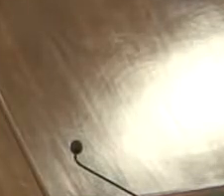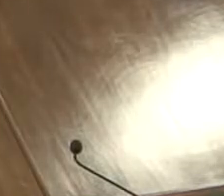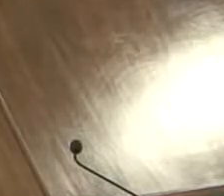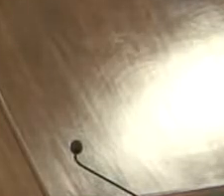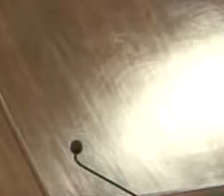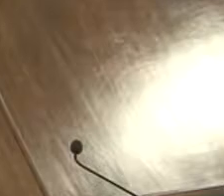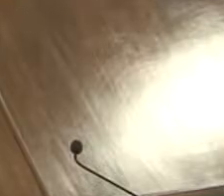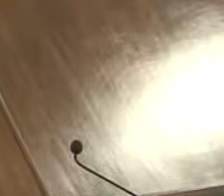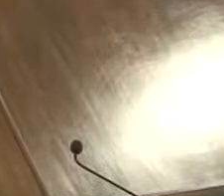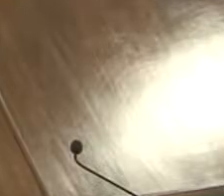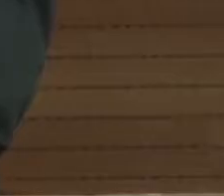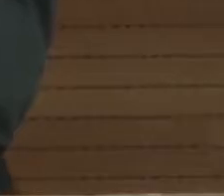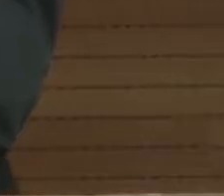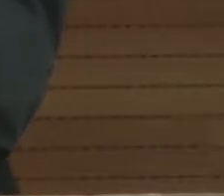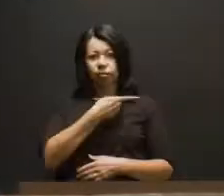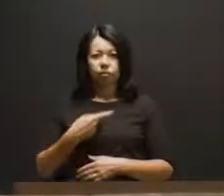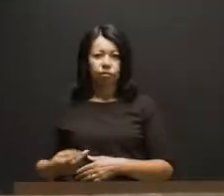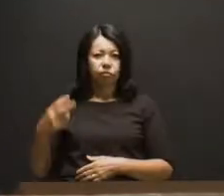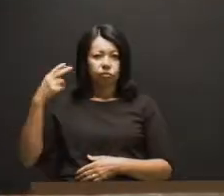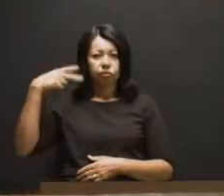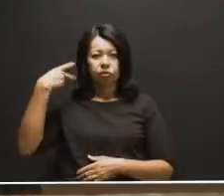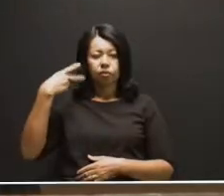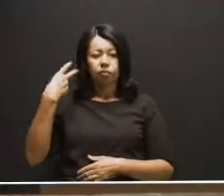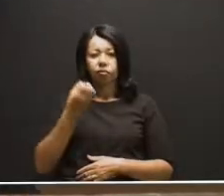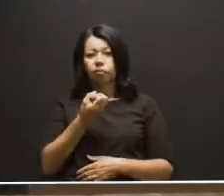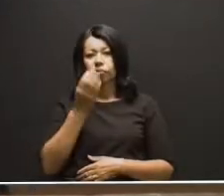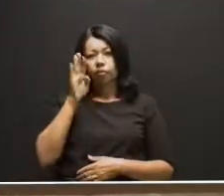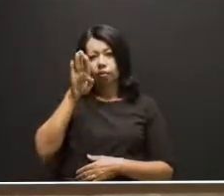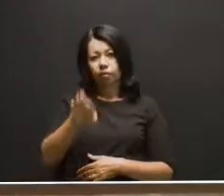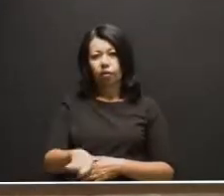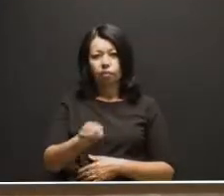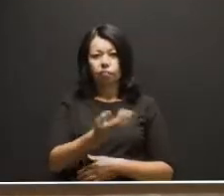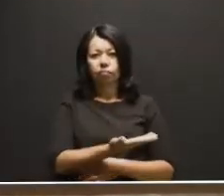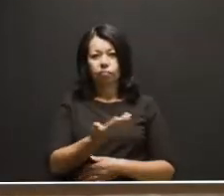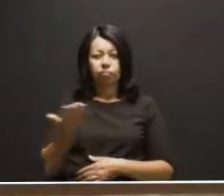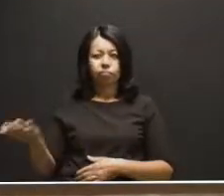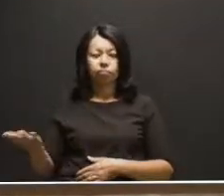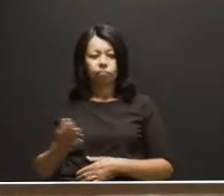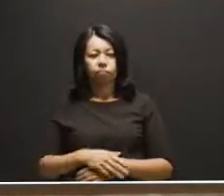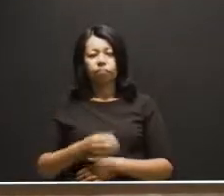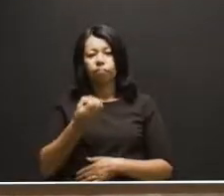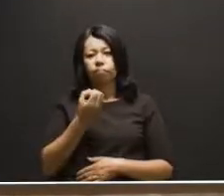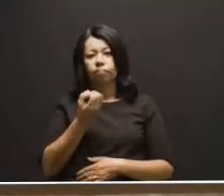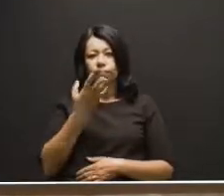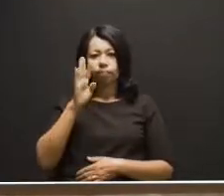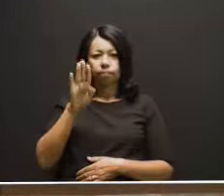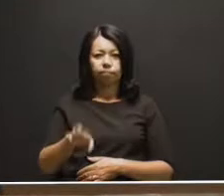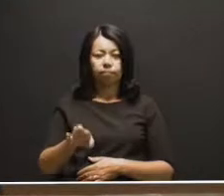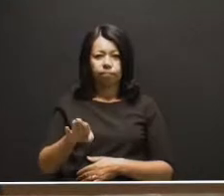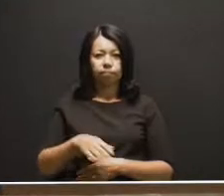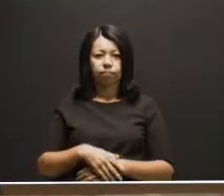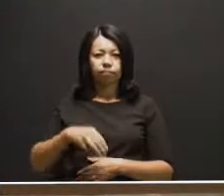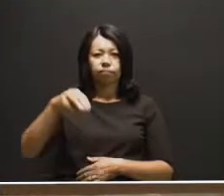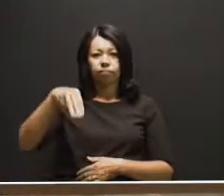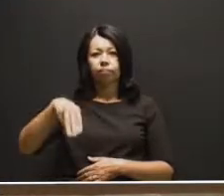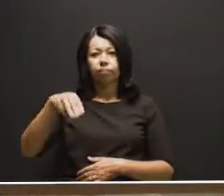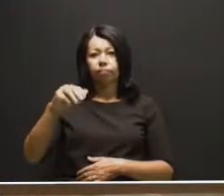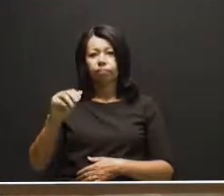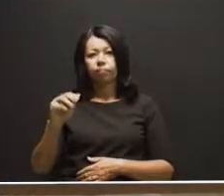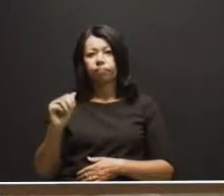senhor presidente e nobres pares uma boa tarde a todos boa tarde mas farías que está ali um grande